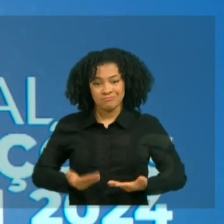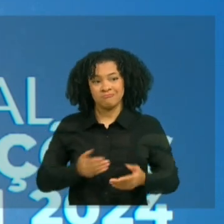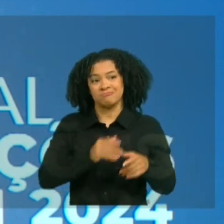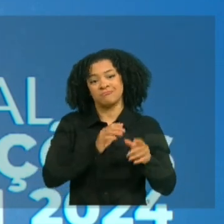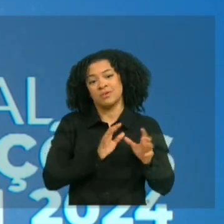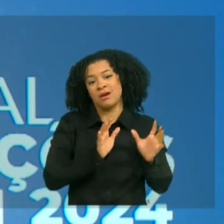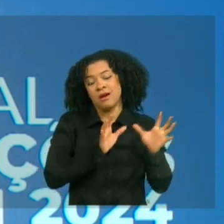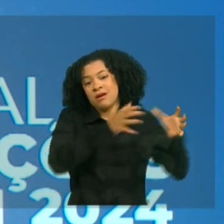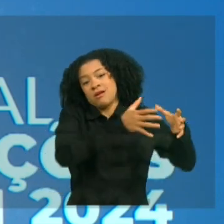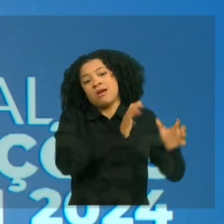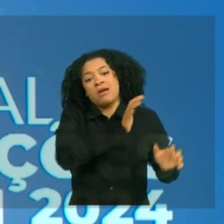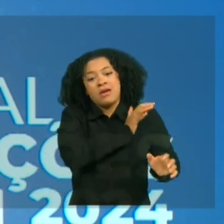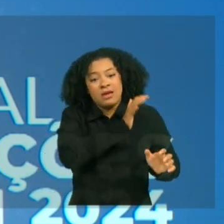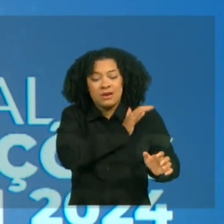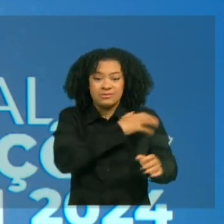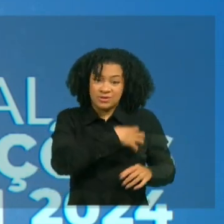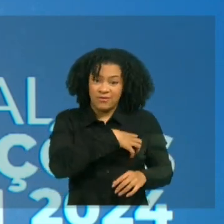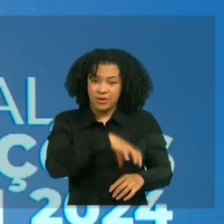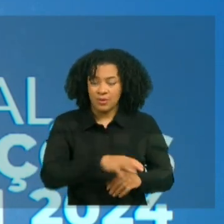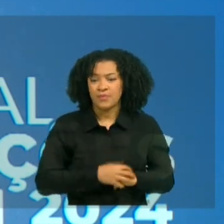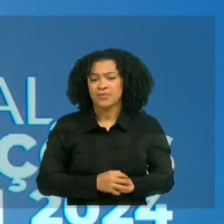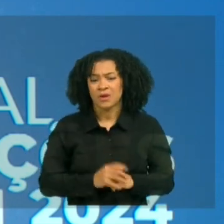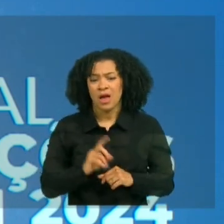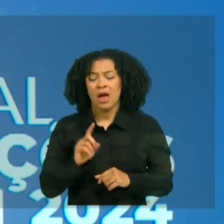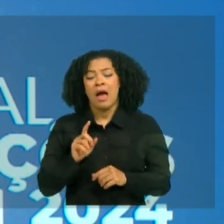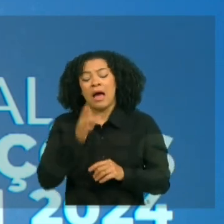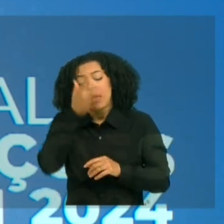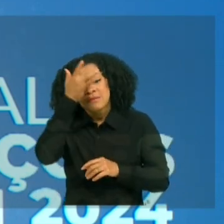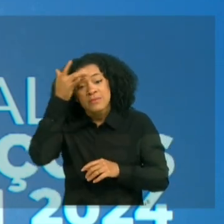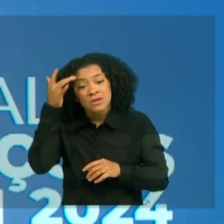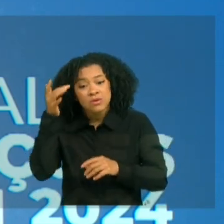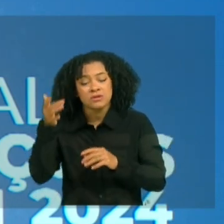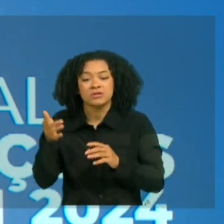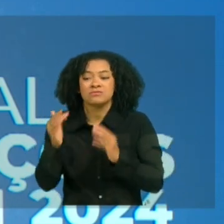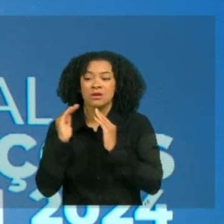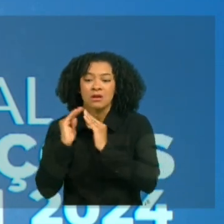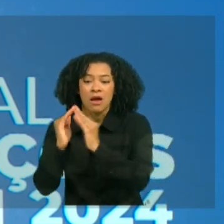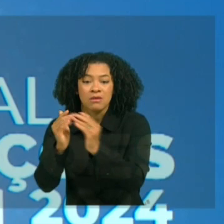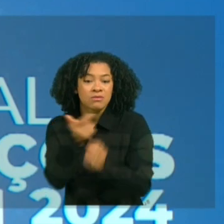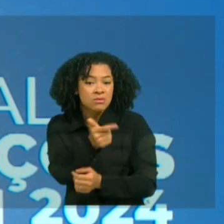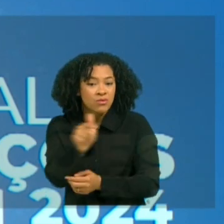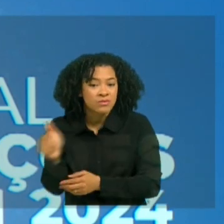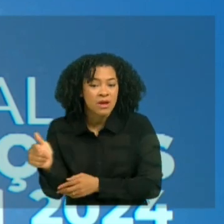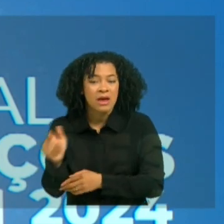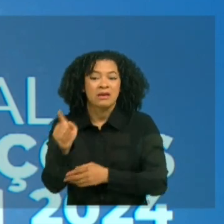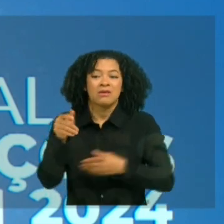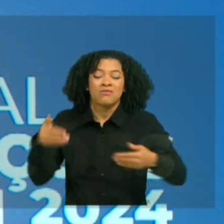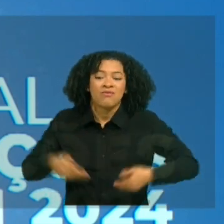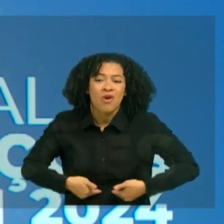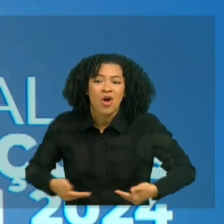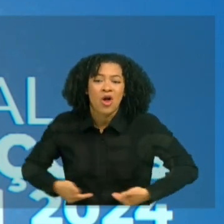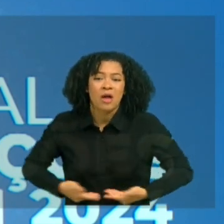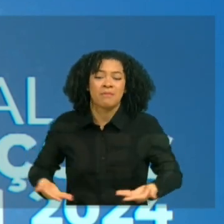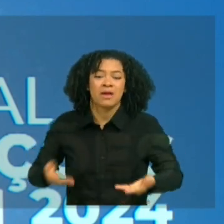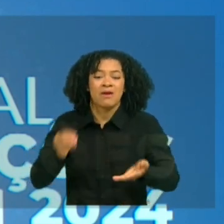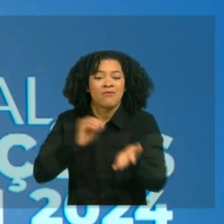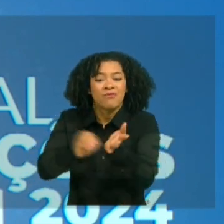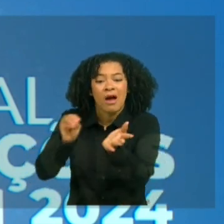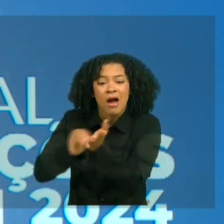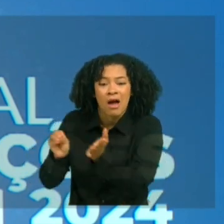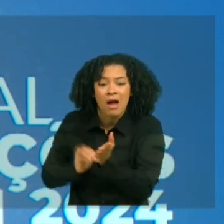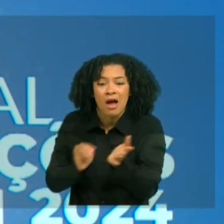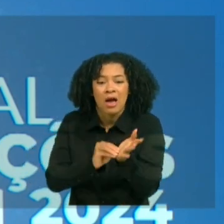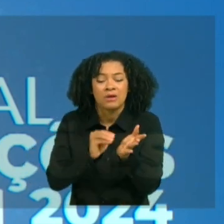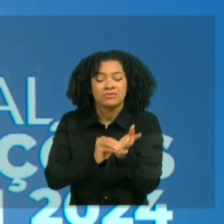sintético que somos alvo né certo né dessa fome dessas necessidade da seis